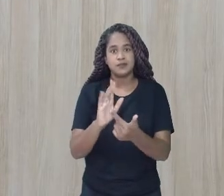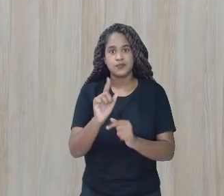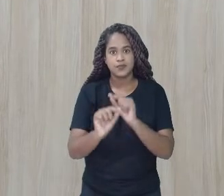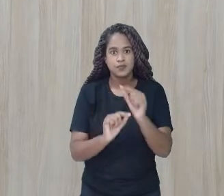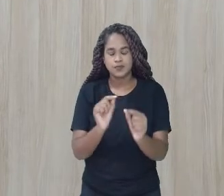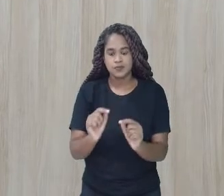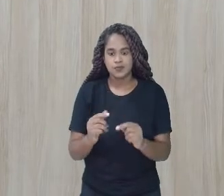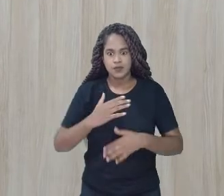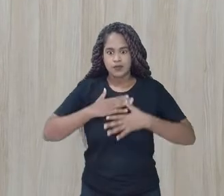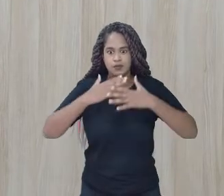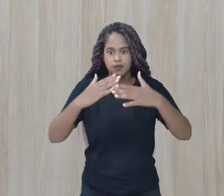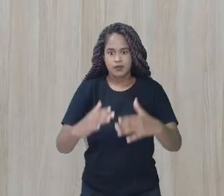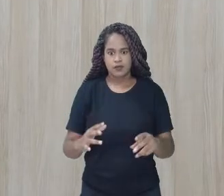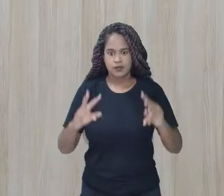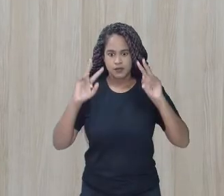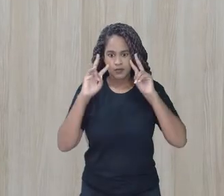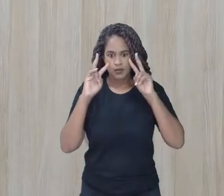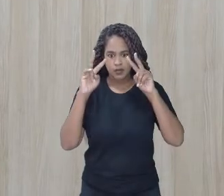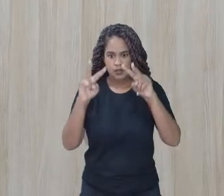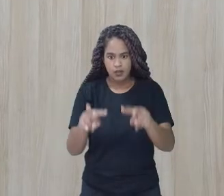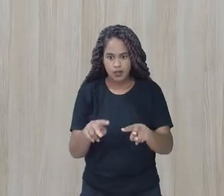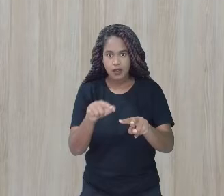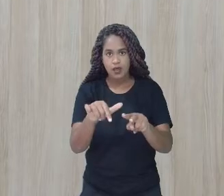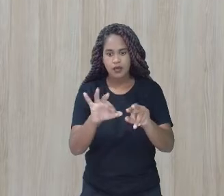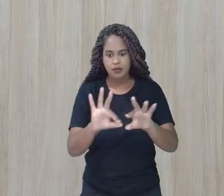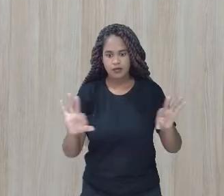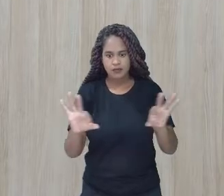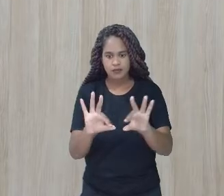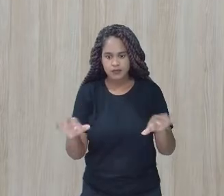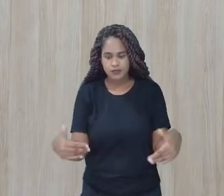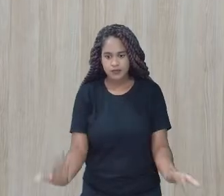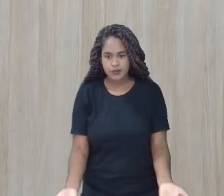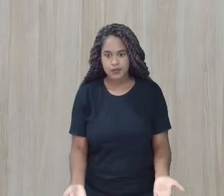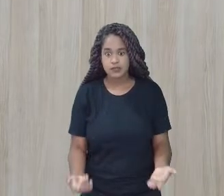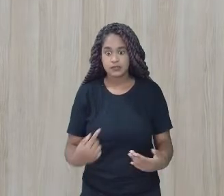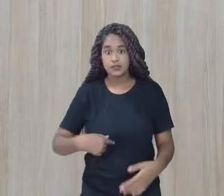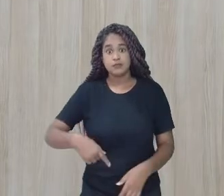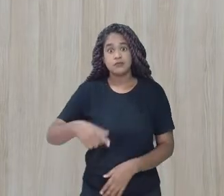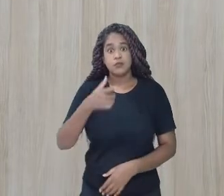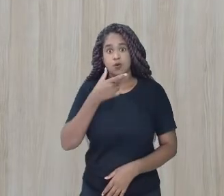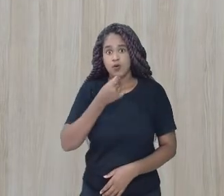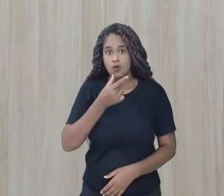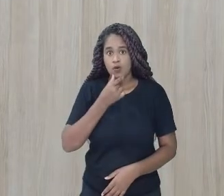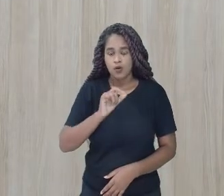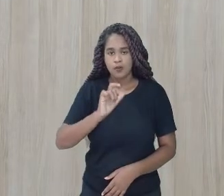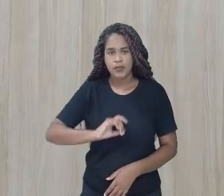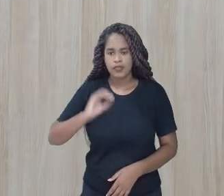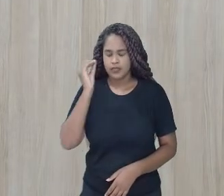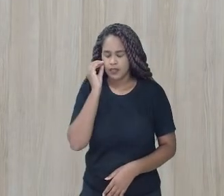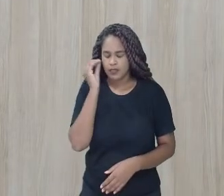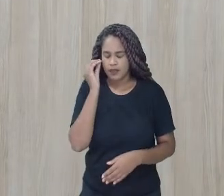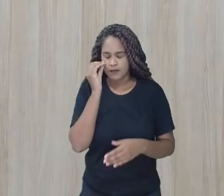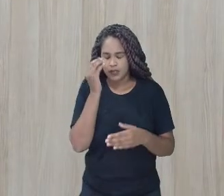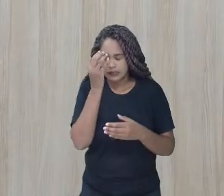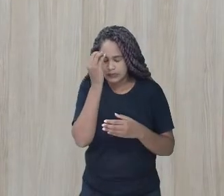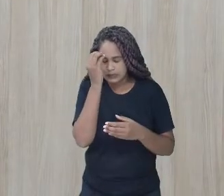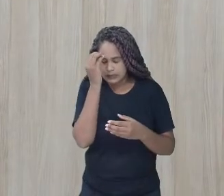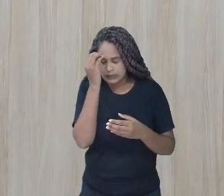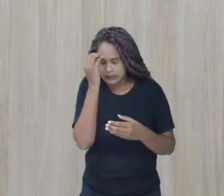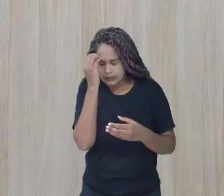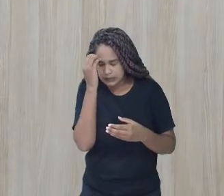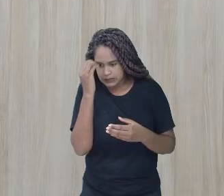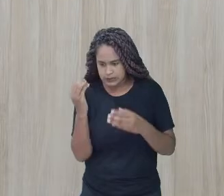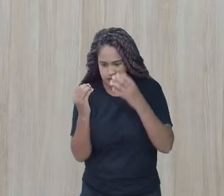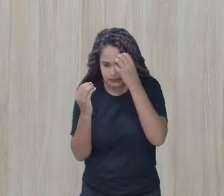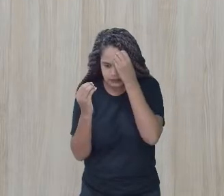o choque que foi para Montag ler esse livro. E quanto mais ele tentava se desvencilhar, ou seja,